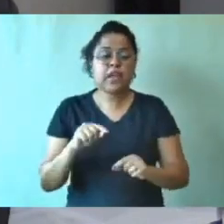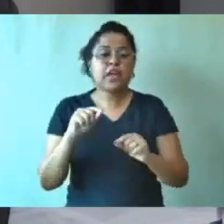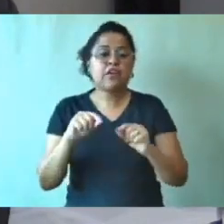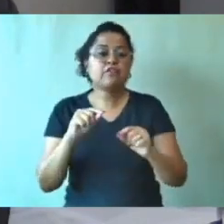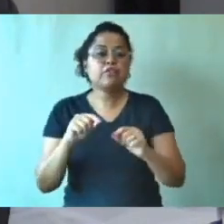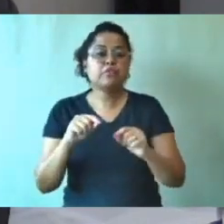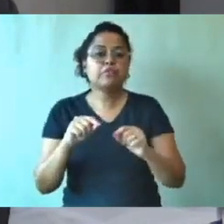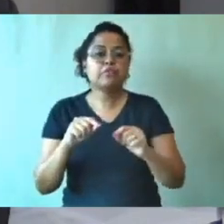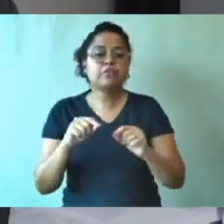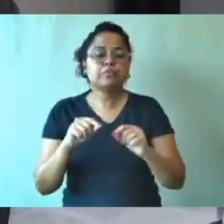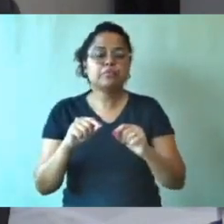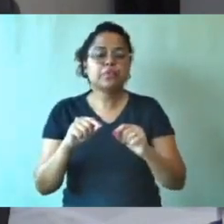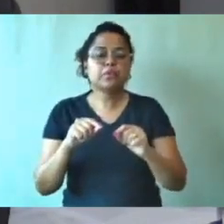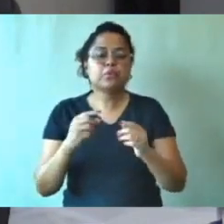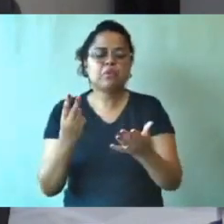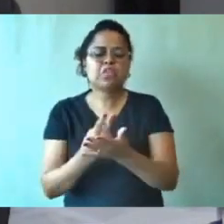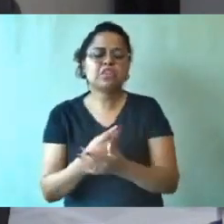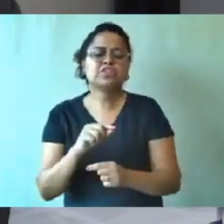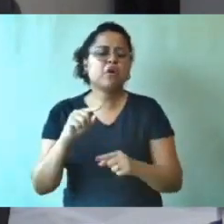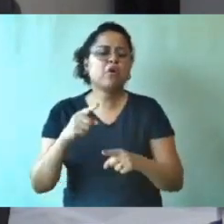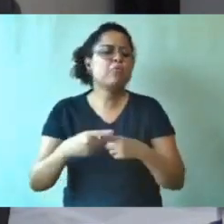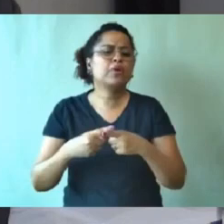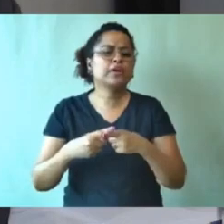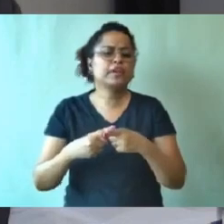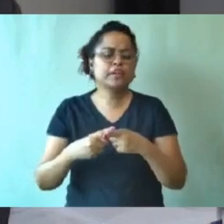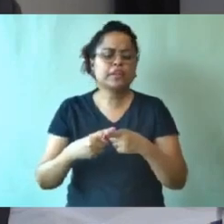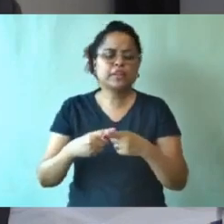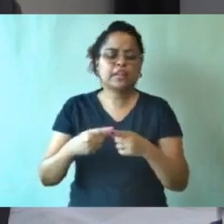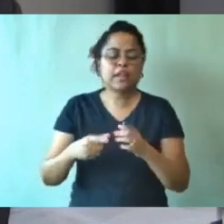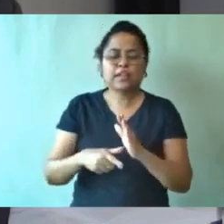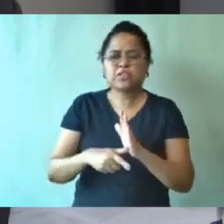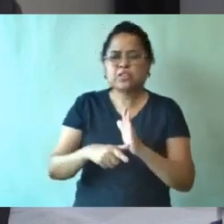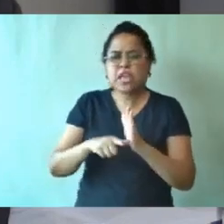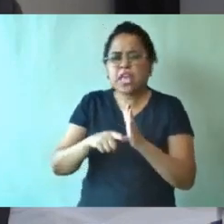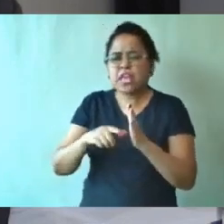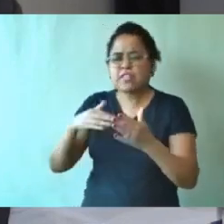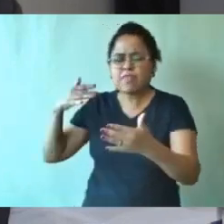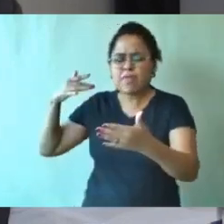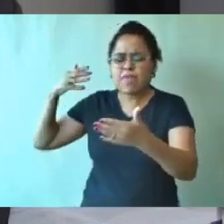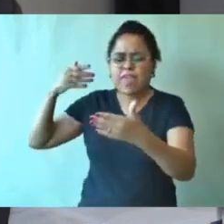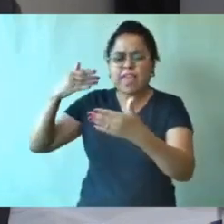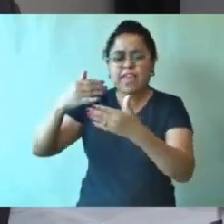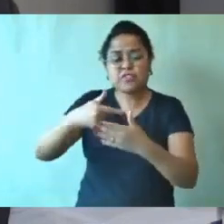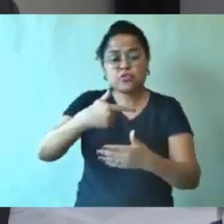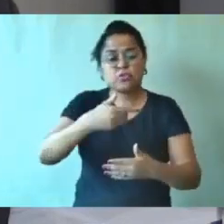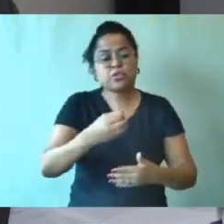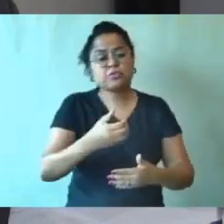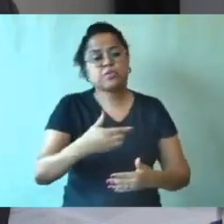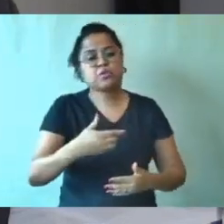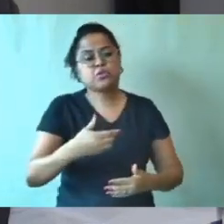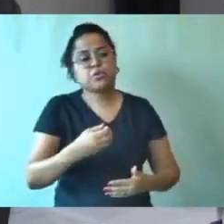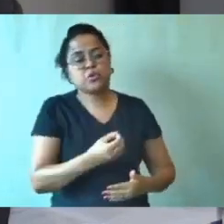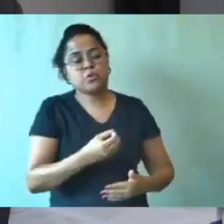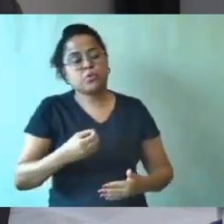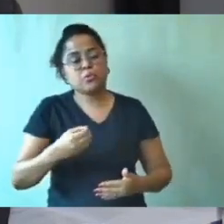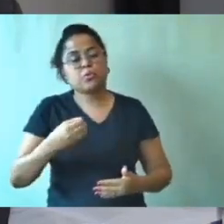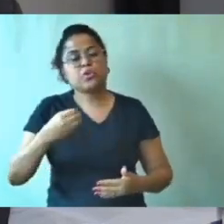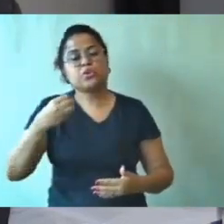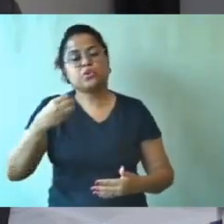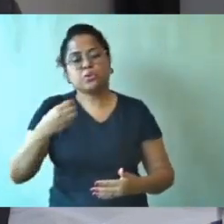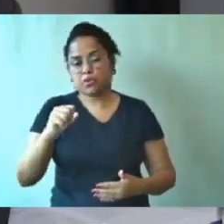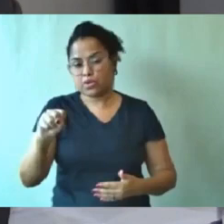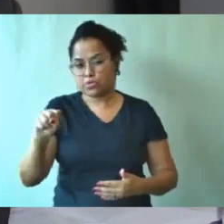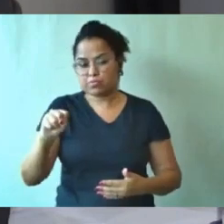feito a partir daquela licitação lá em 2008. Então, o senhor acabou de falar das dificuldades do sistema, o não